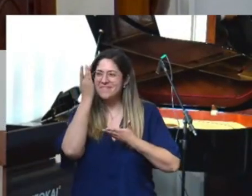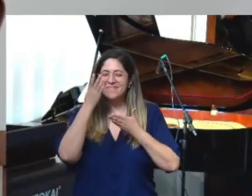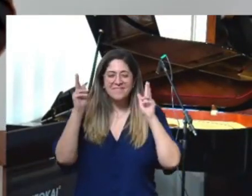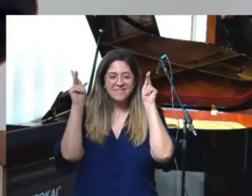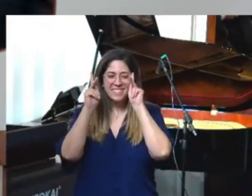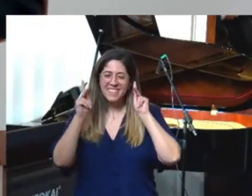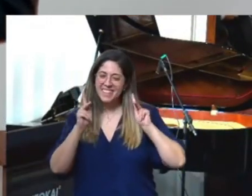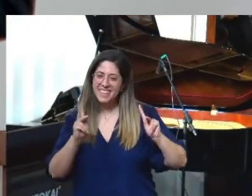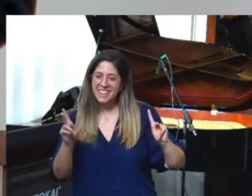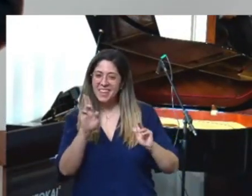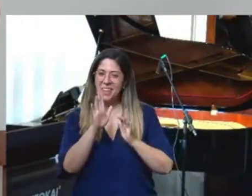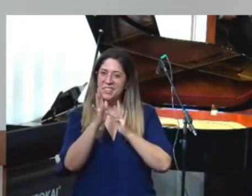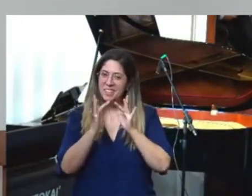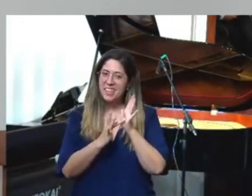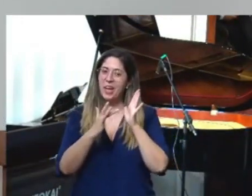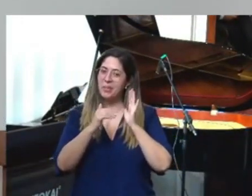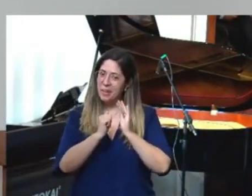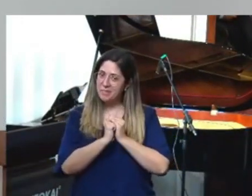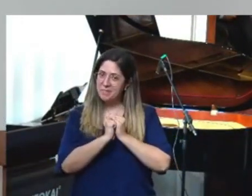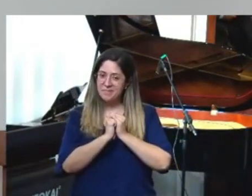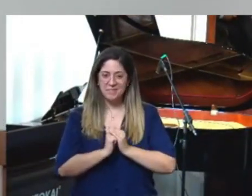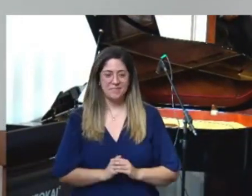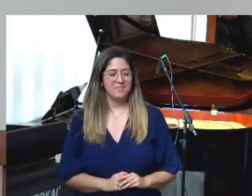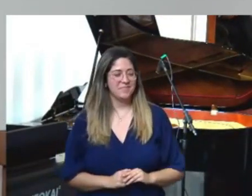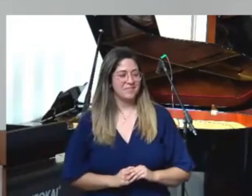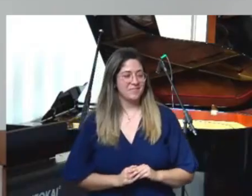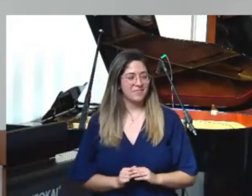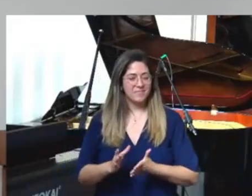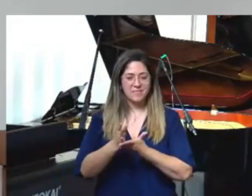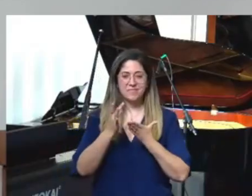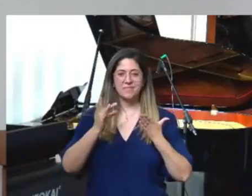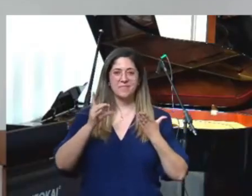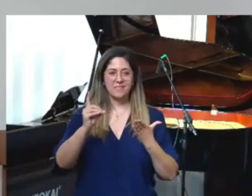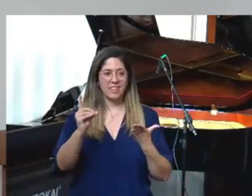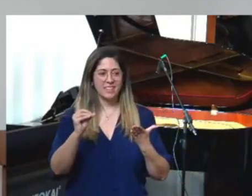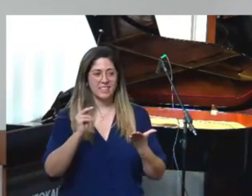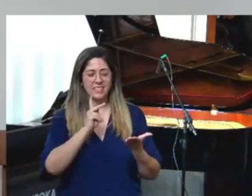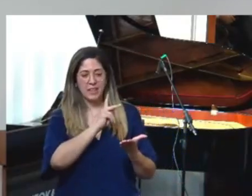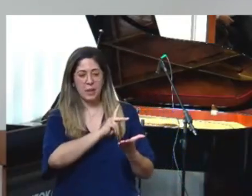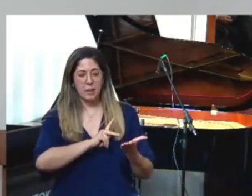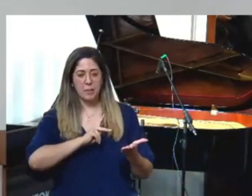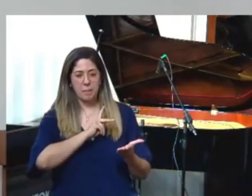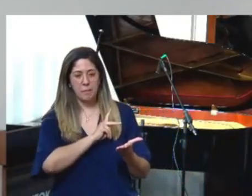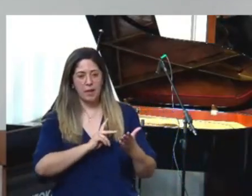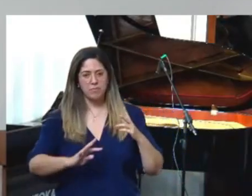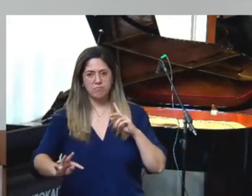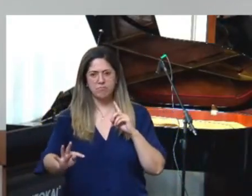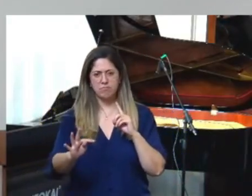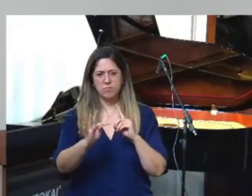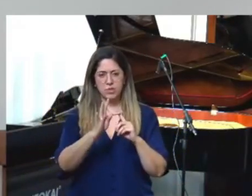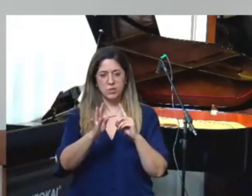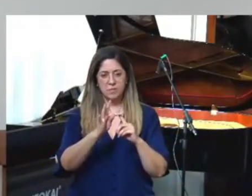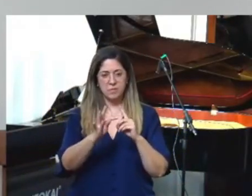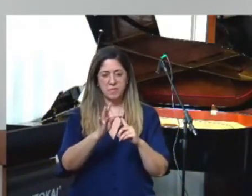Graça e paz no nome de Jesus, meus irmãos. Abra sua Bíblia na carta de Paulo a Tito.